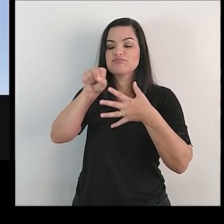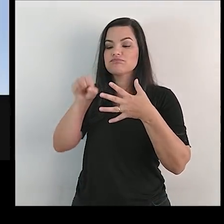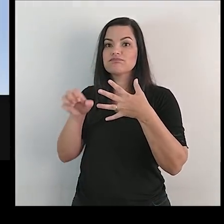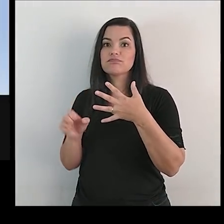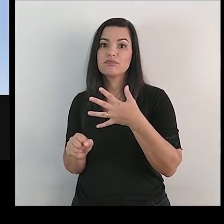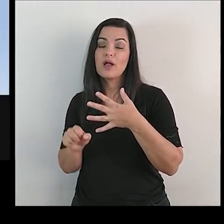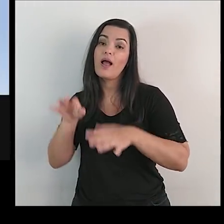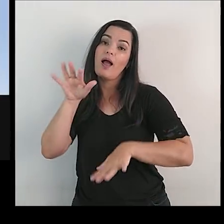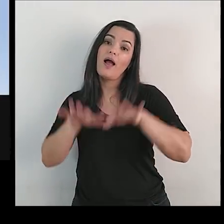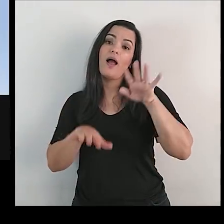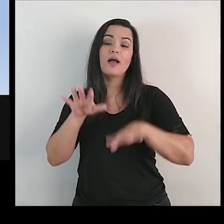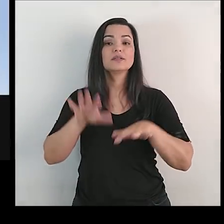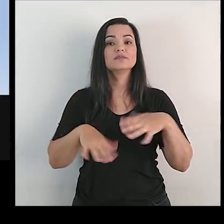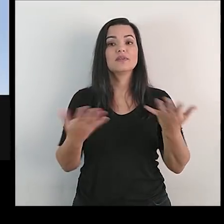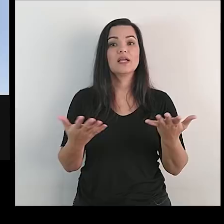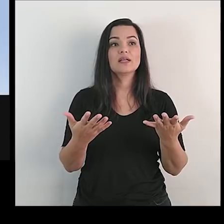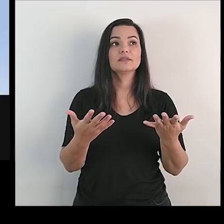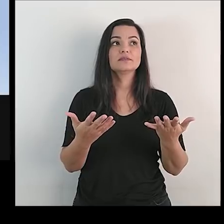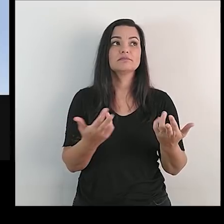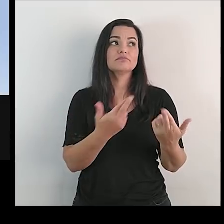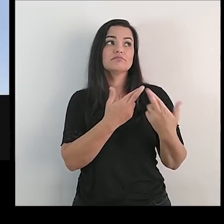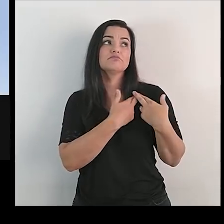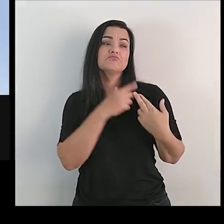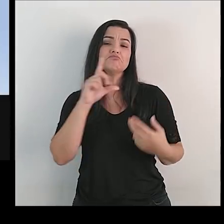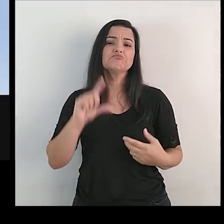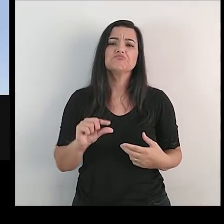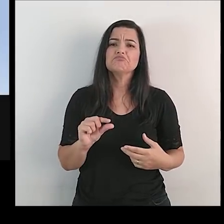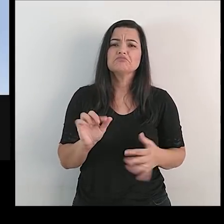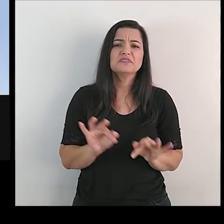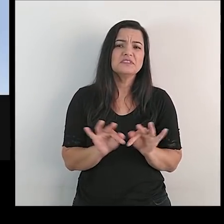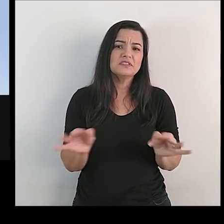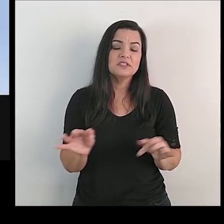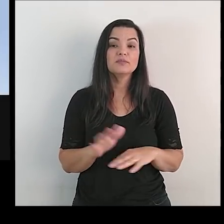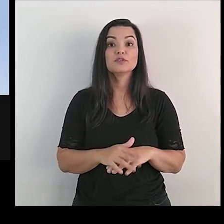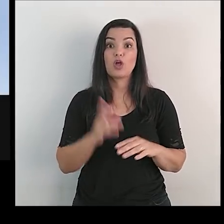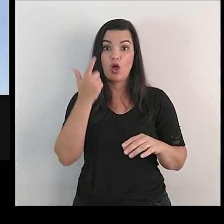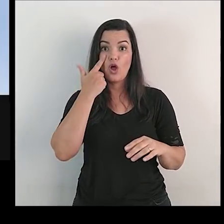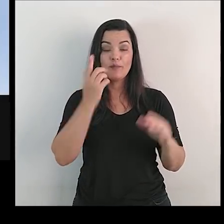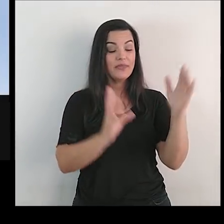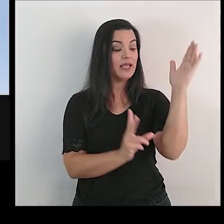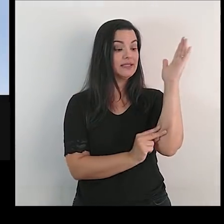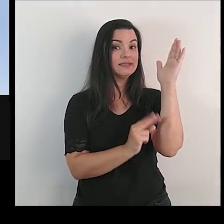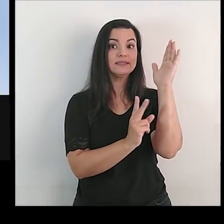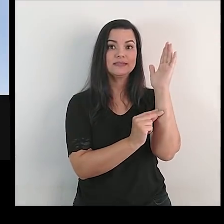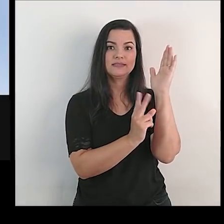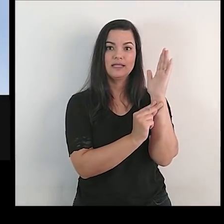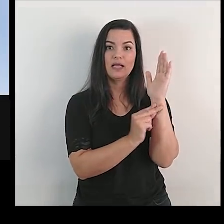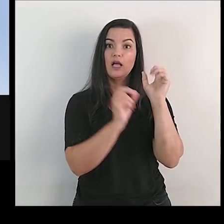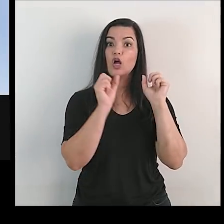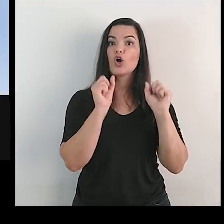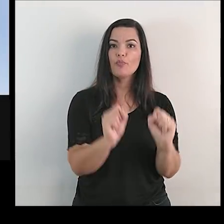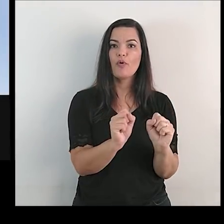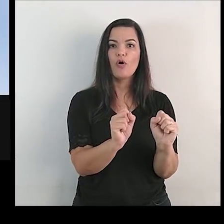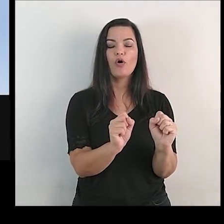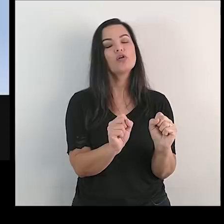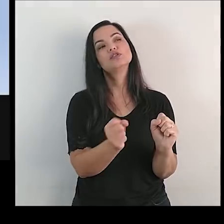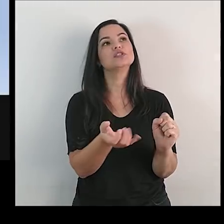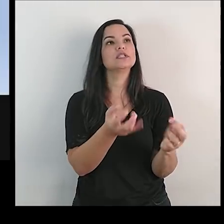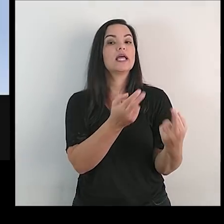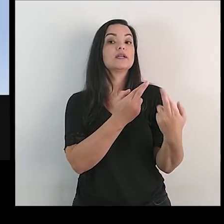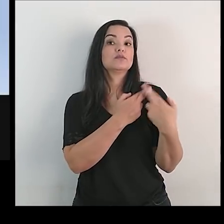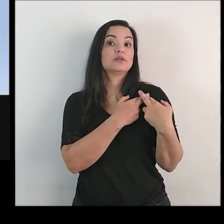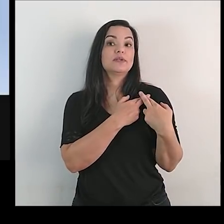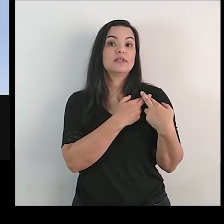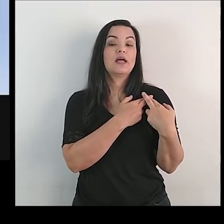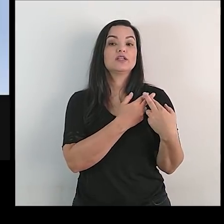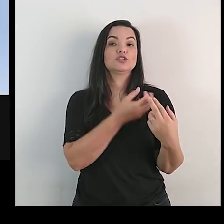não tem um papel tão significativo. As cigarras, elas podem ter tanto um papel, né, que a gente chama